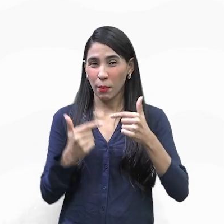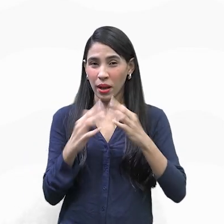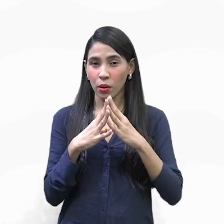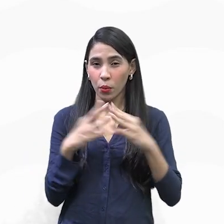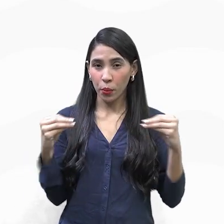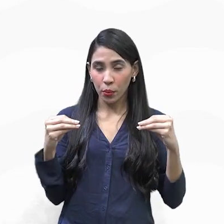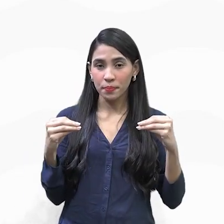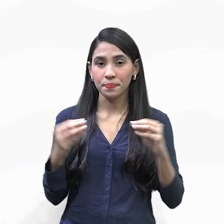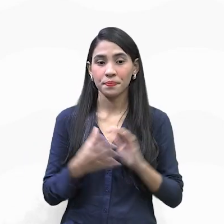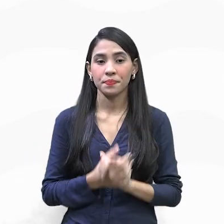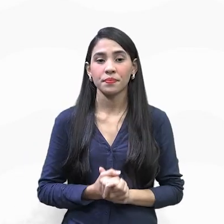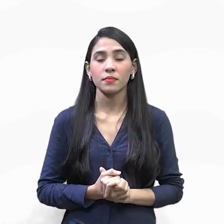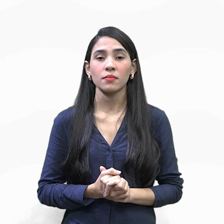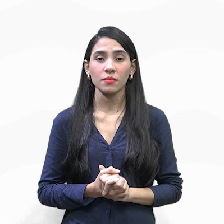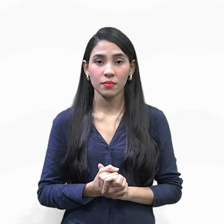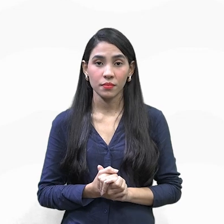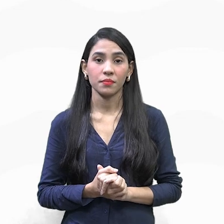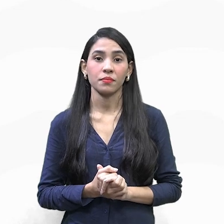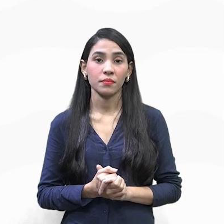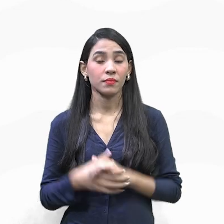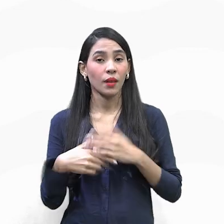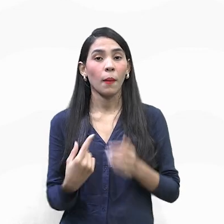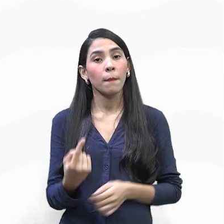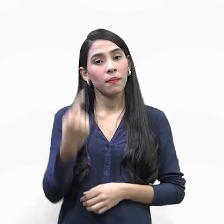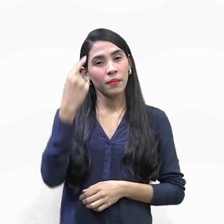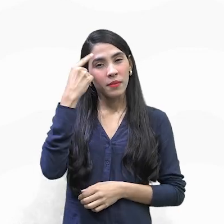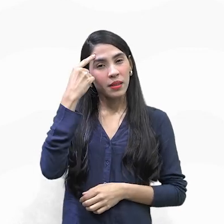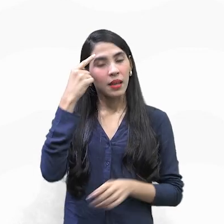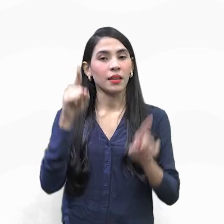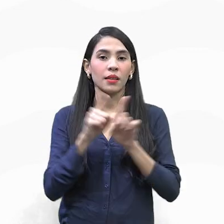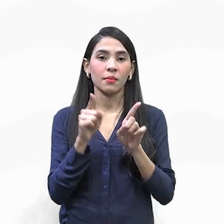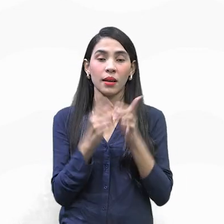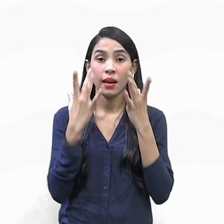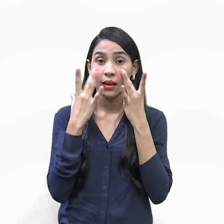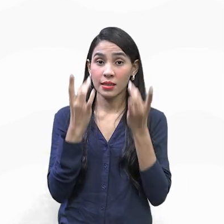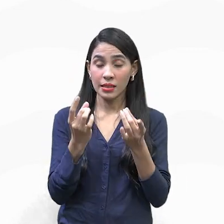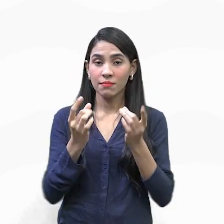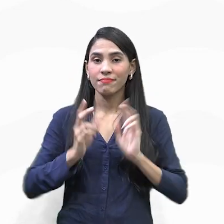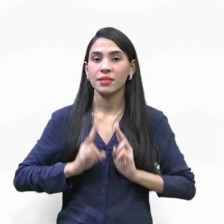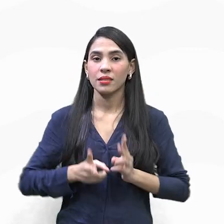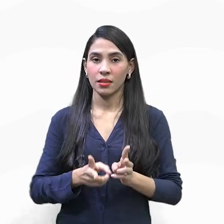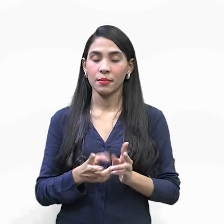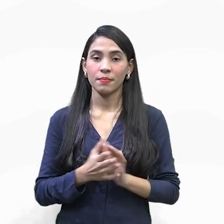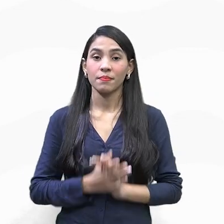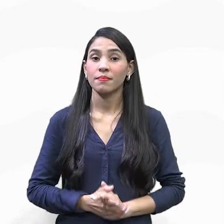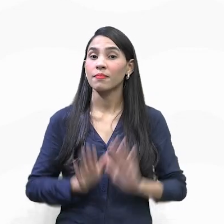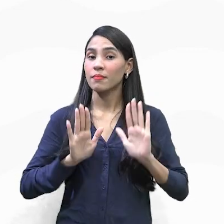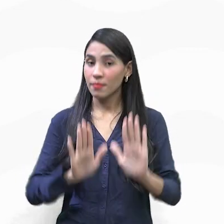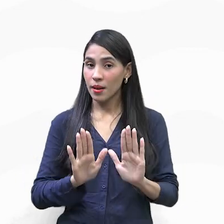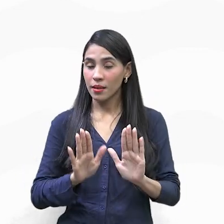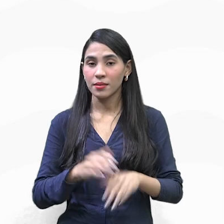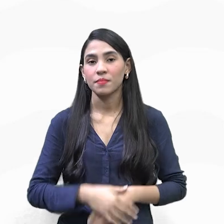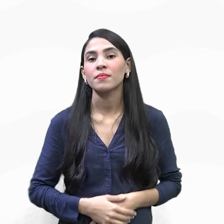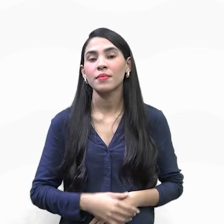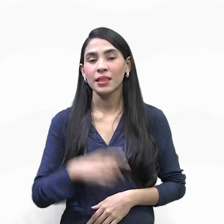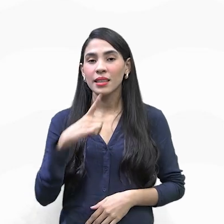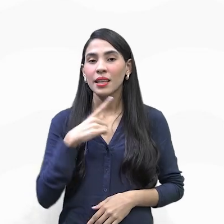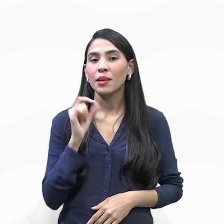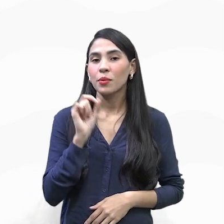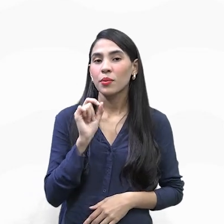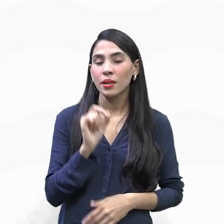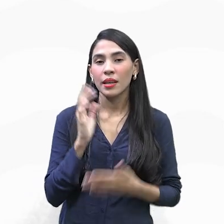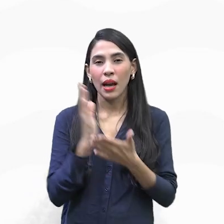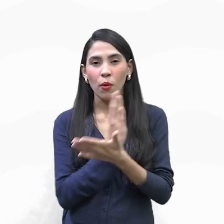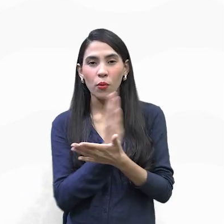professora? Exatamente, e é de se pensar e estar atento o tempo todo, não é, professor? Mas nós temos agora